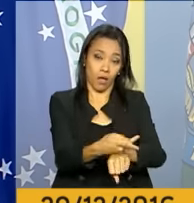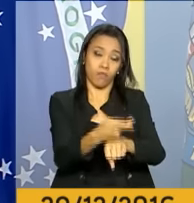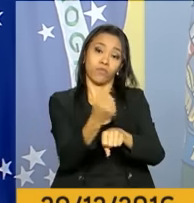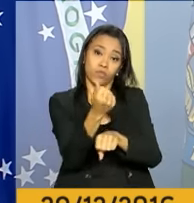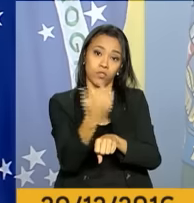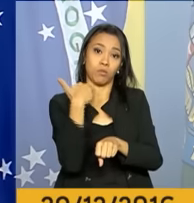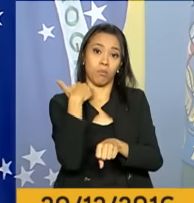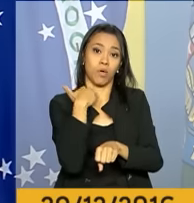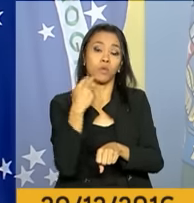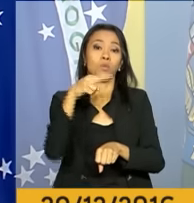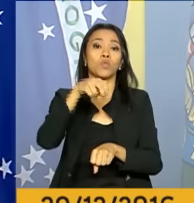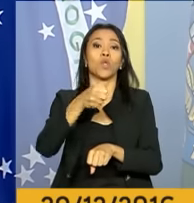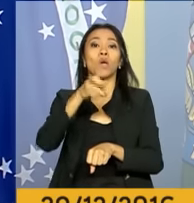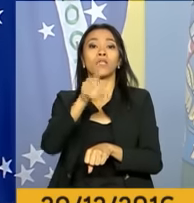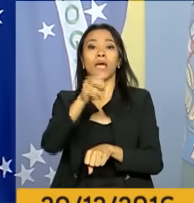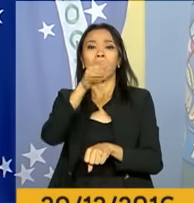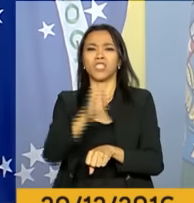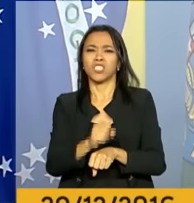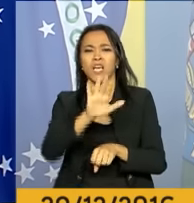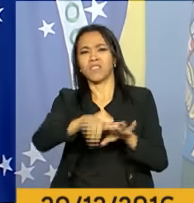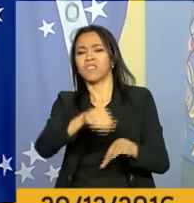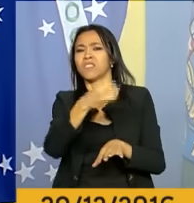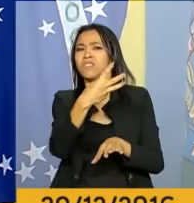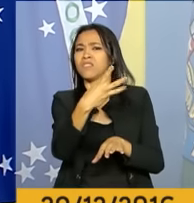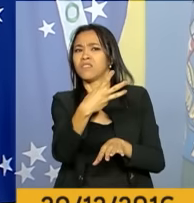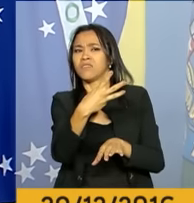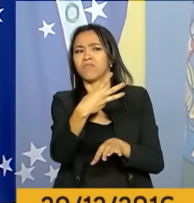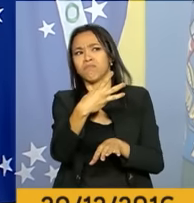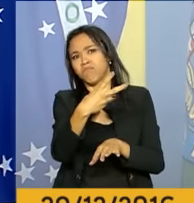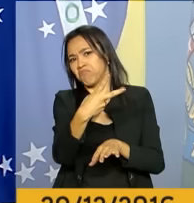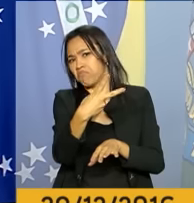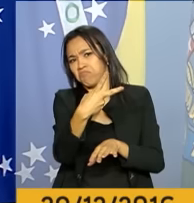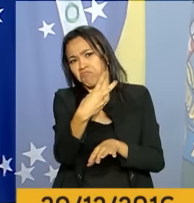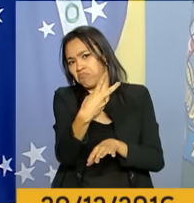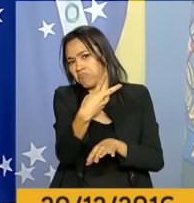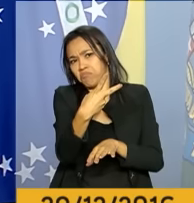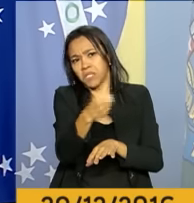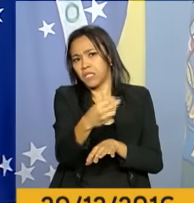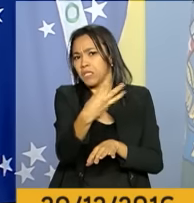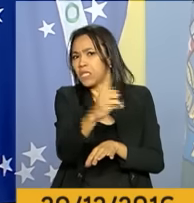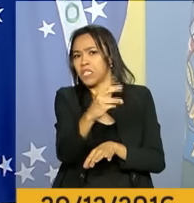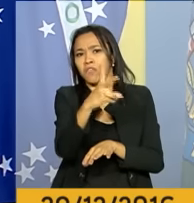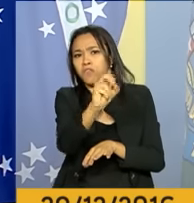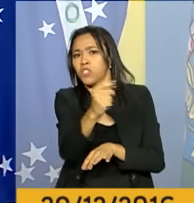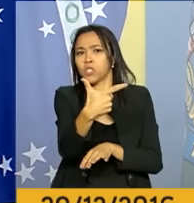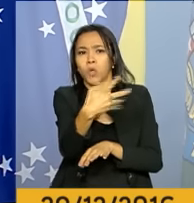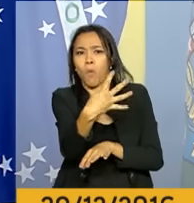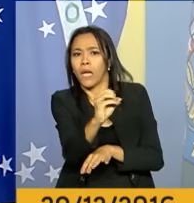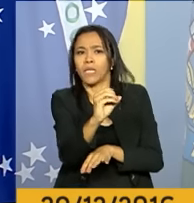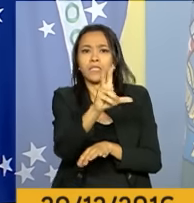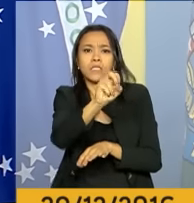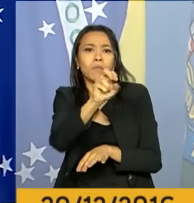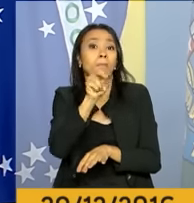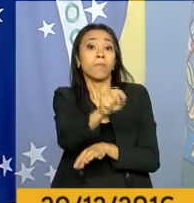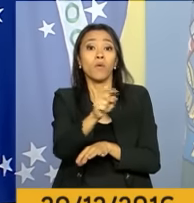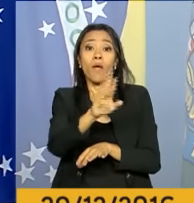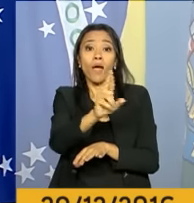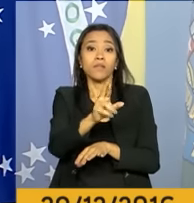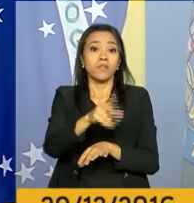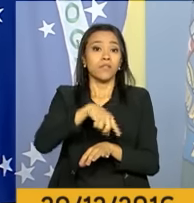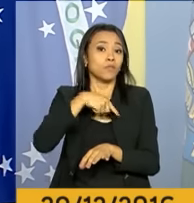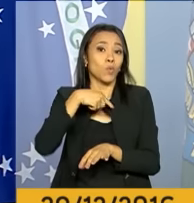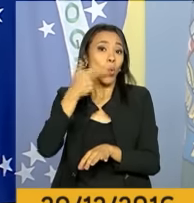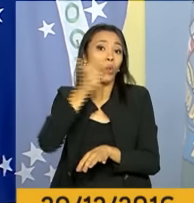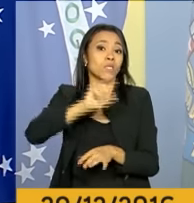Nordeste às vezes 15 20 30 40 R 50.000 e não tendo possibilidade de quitação o